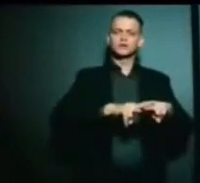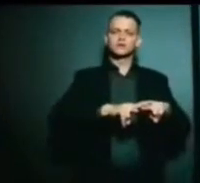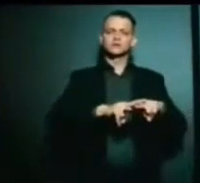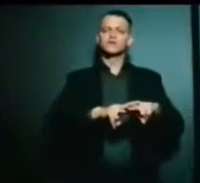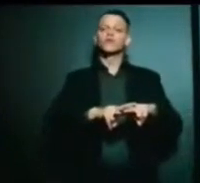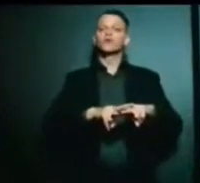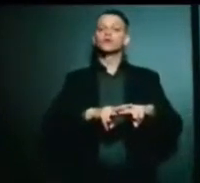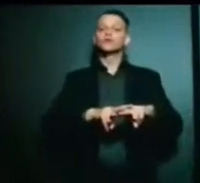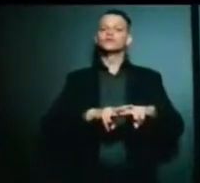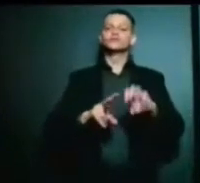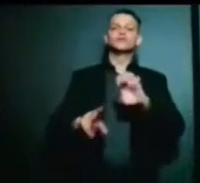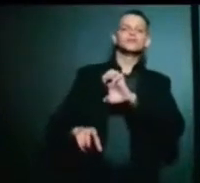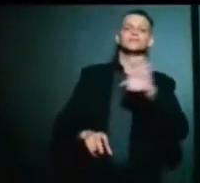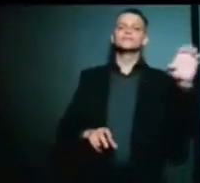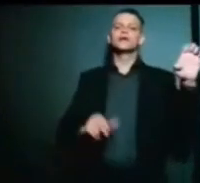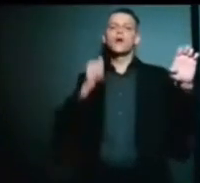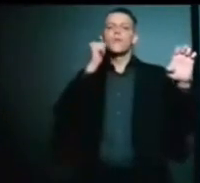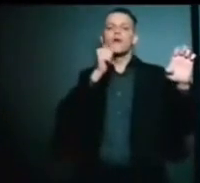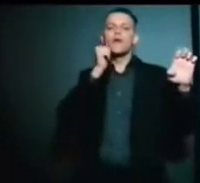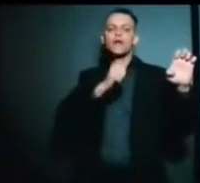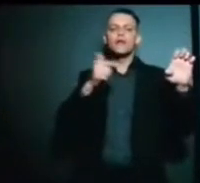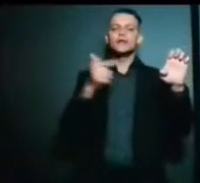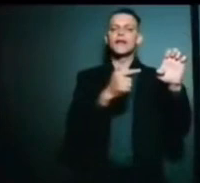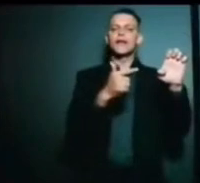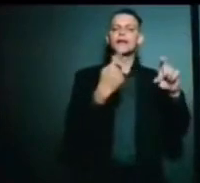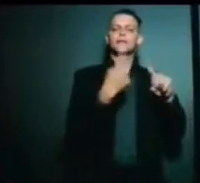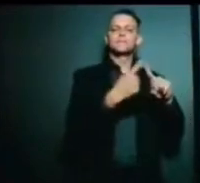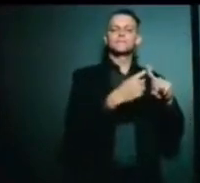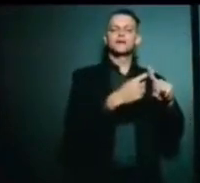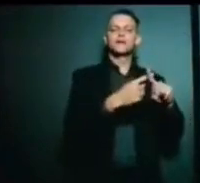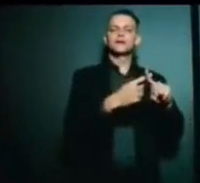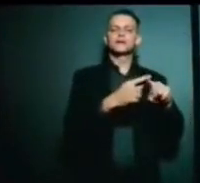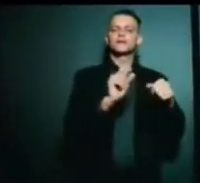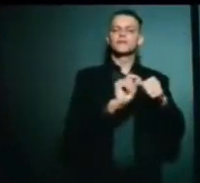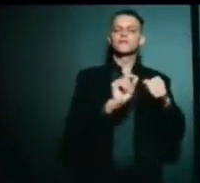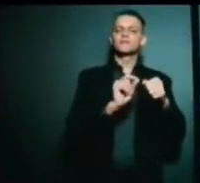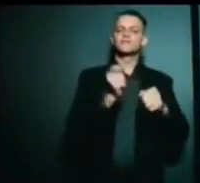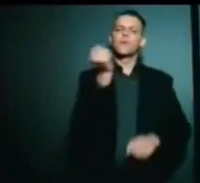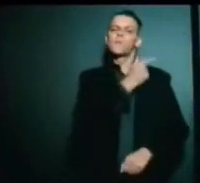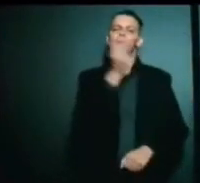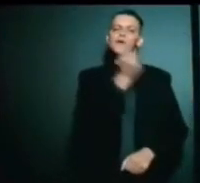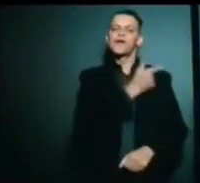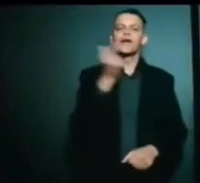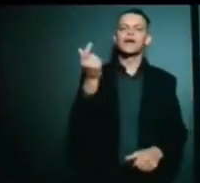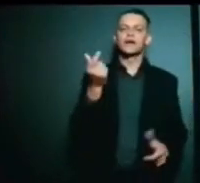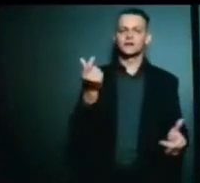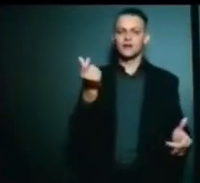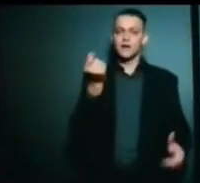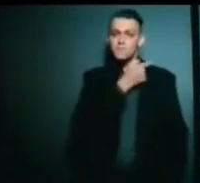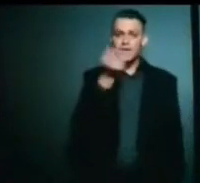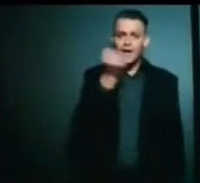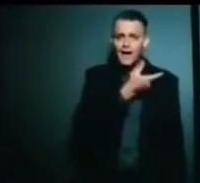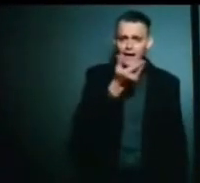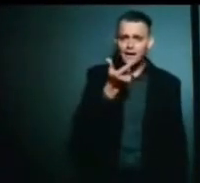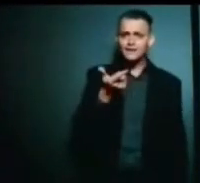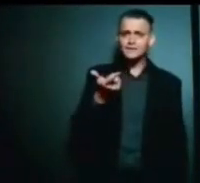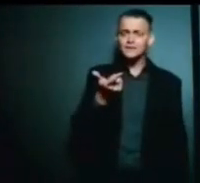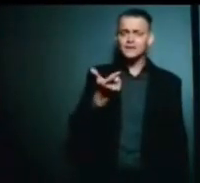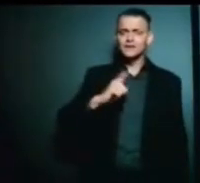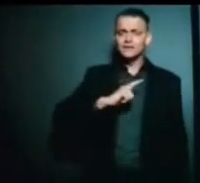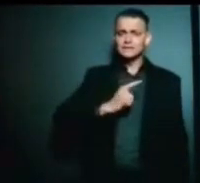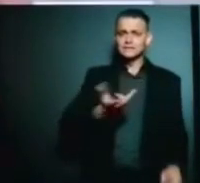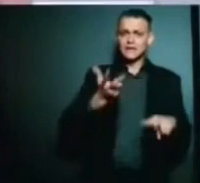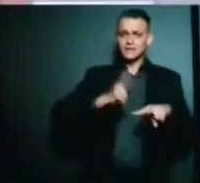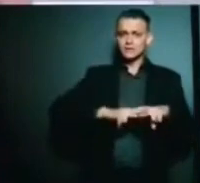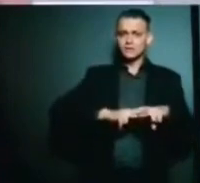esquerdista mulher porque ela fez uma piada, por exemplo, de mau gosto. A piada de mau gosto tem punição no